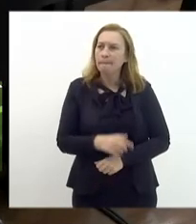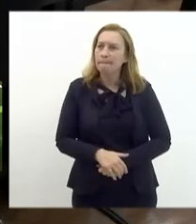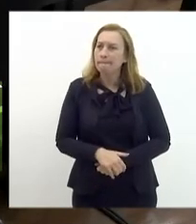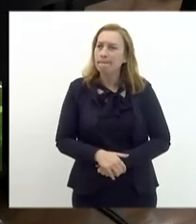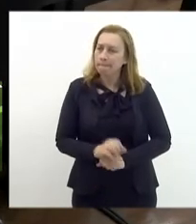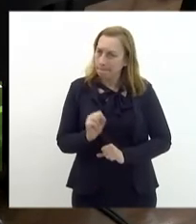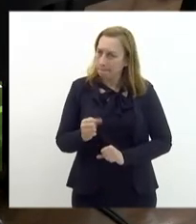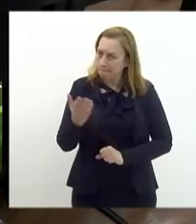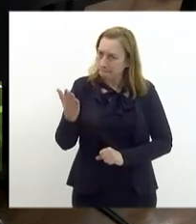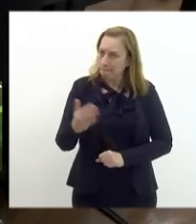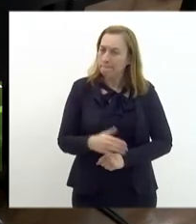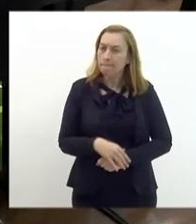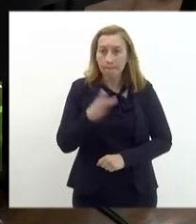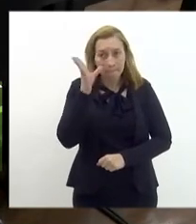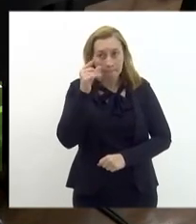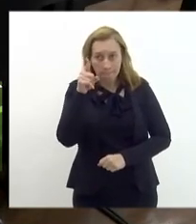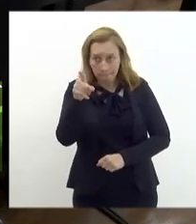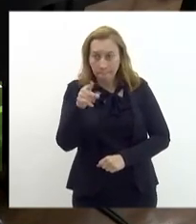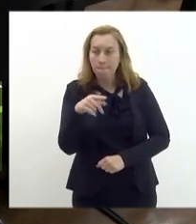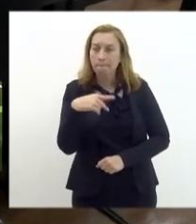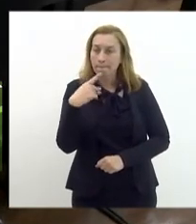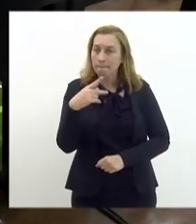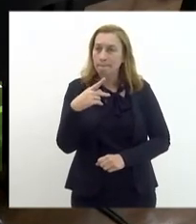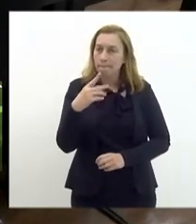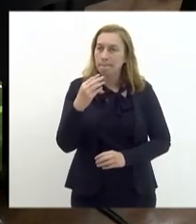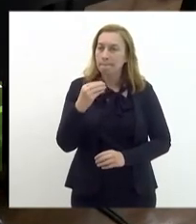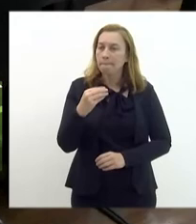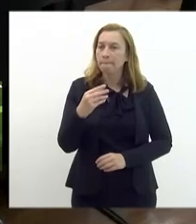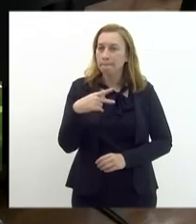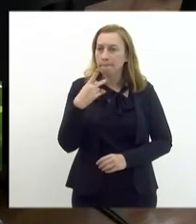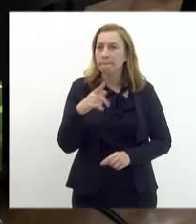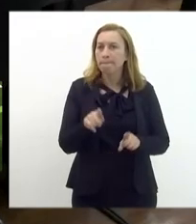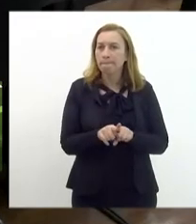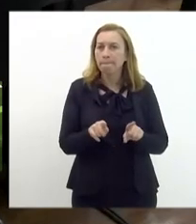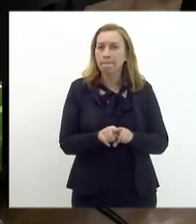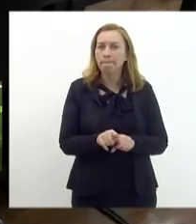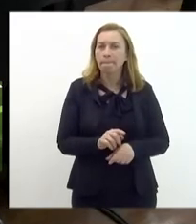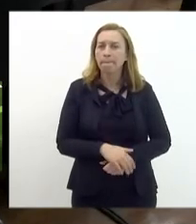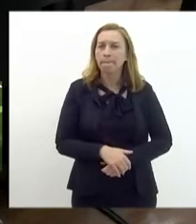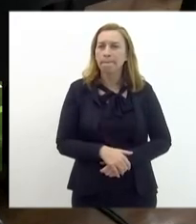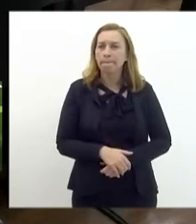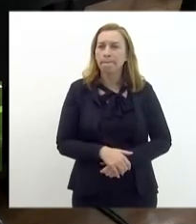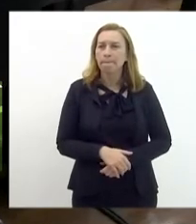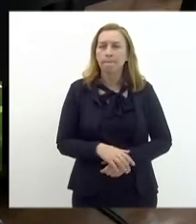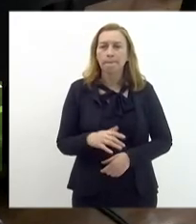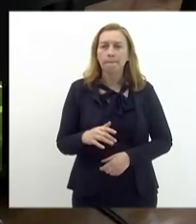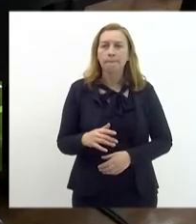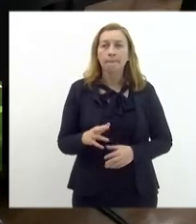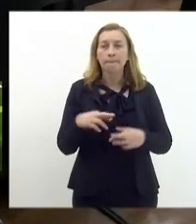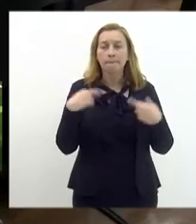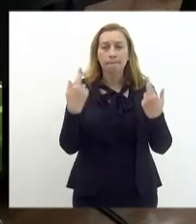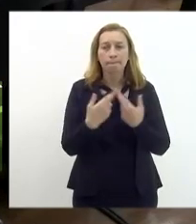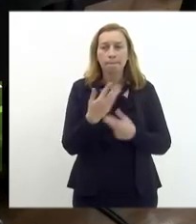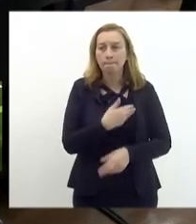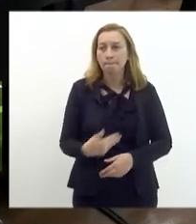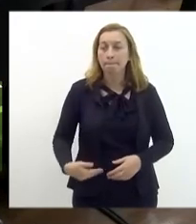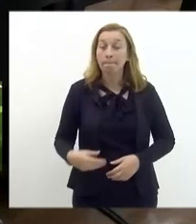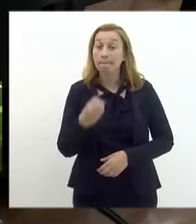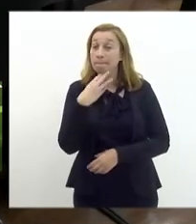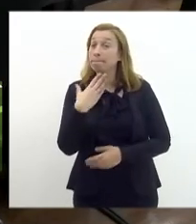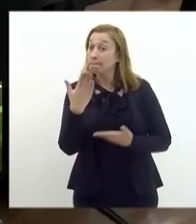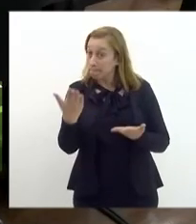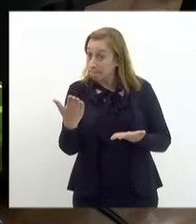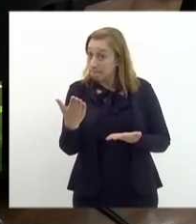Faz favor. Então, eu também acrescento essa sugestão. Presidente. A riqueza de uma audiência pública é exatamente essa.